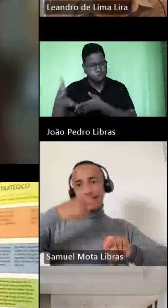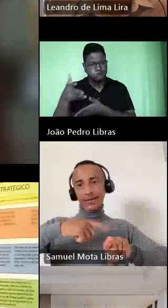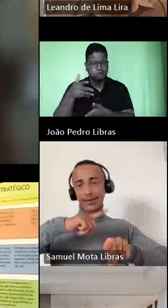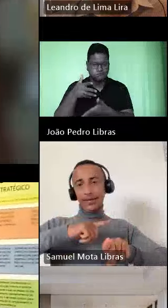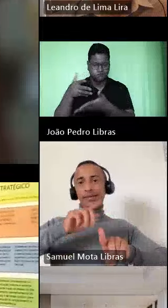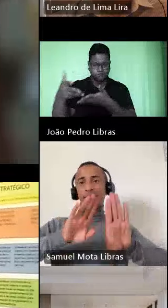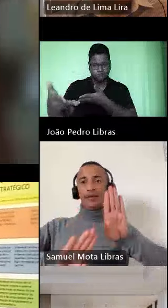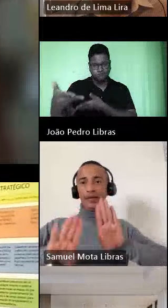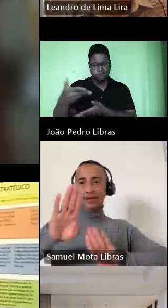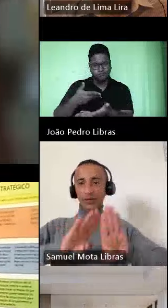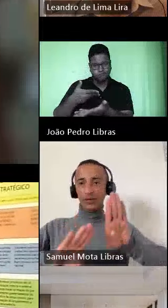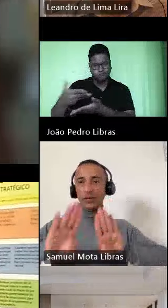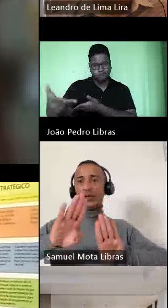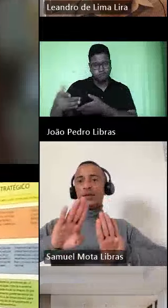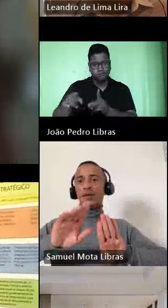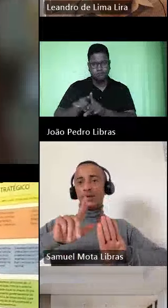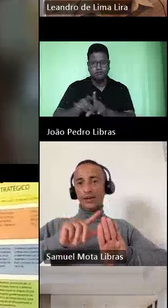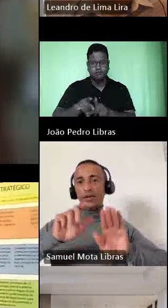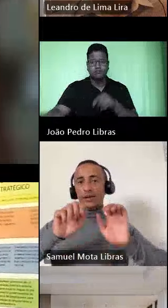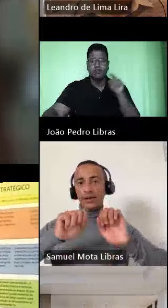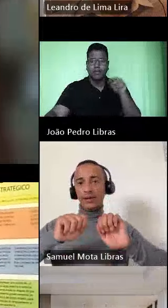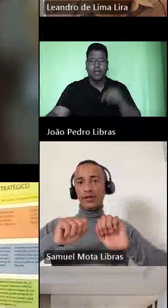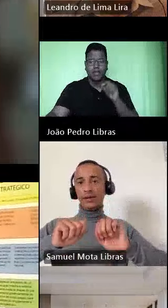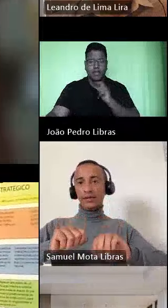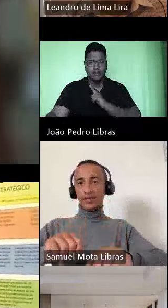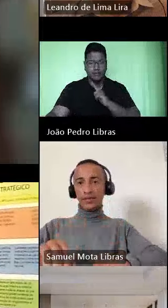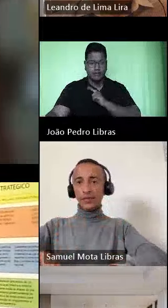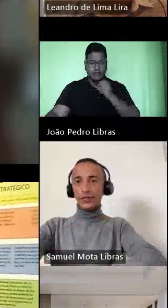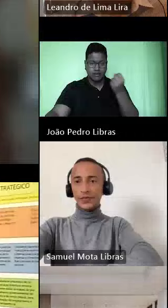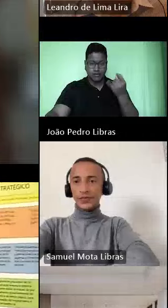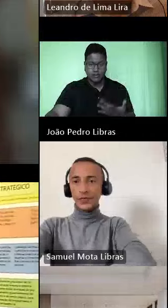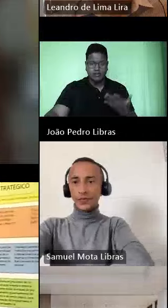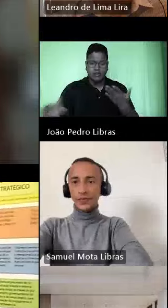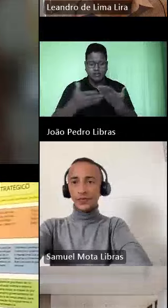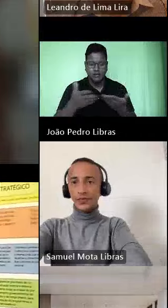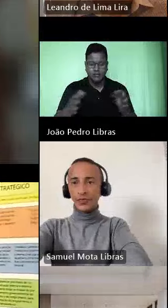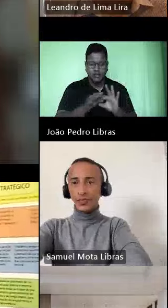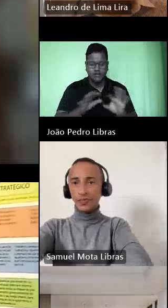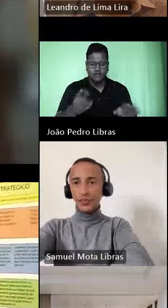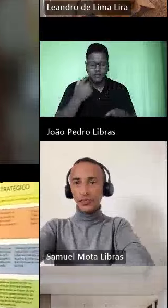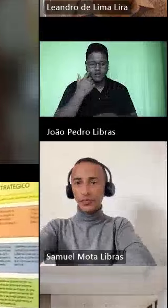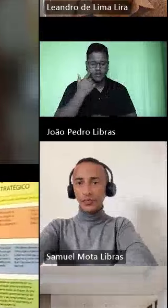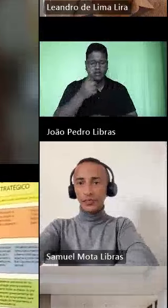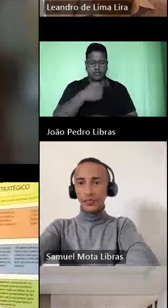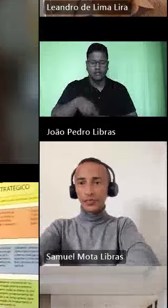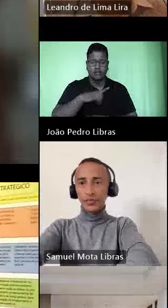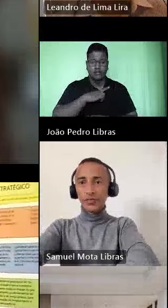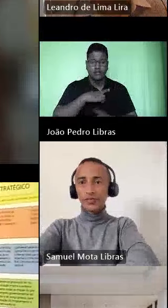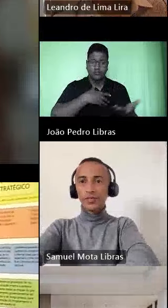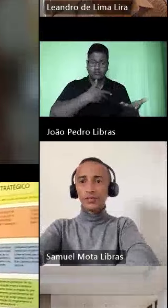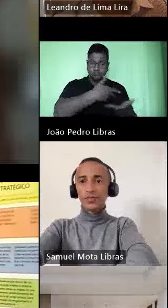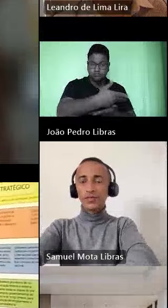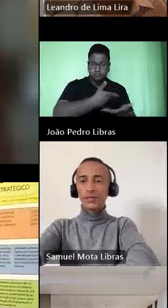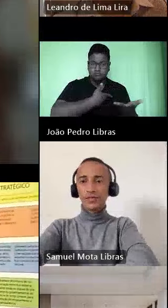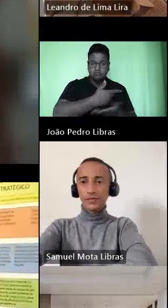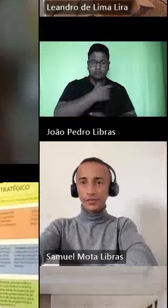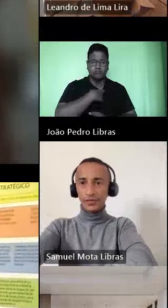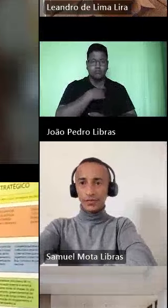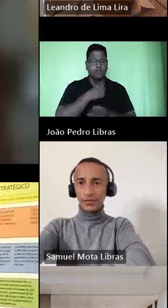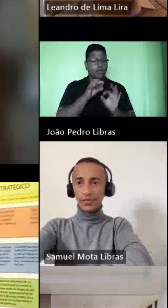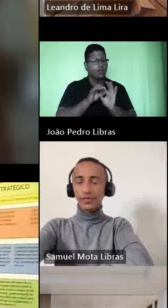gente tem essa aqui tem uma uma questão que é essa abertura né os feedbacks são de parte a parte então também me coloco sempre aberta para